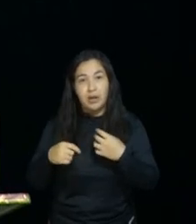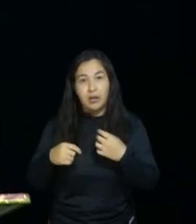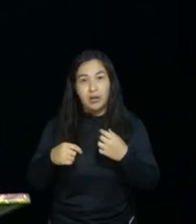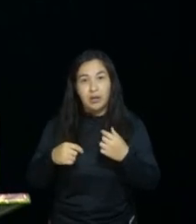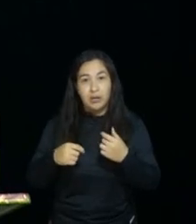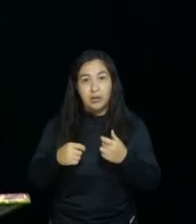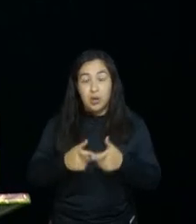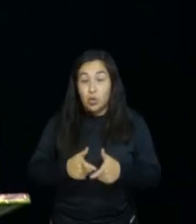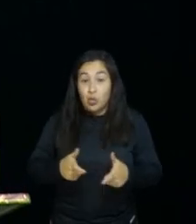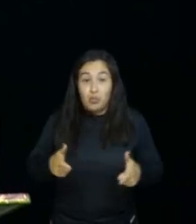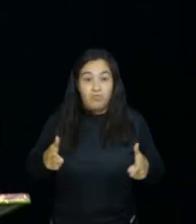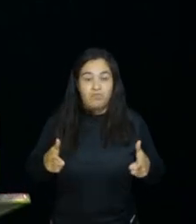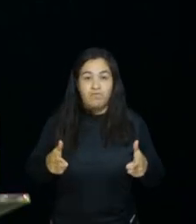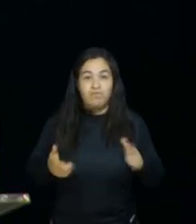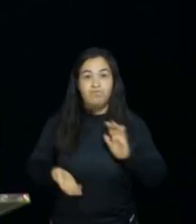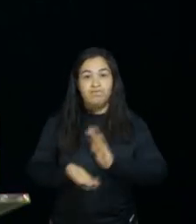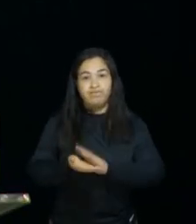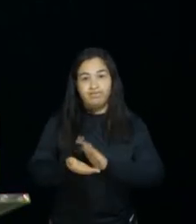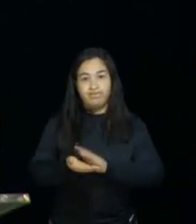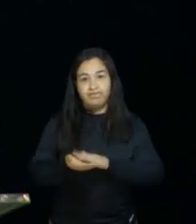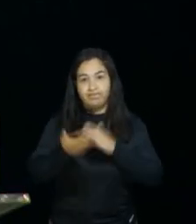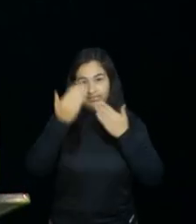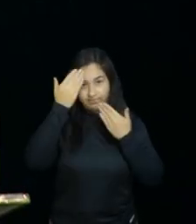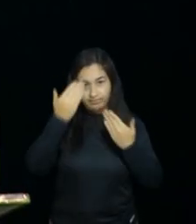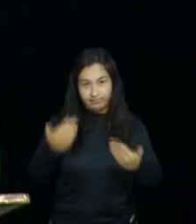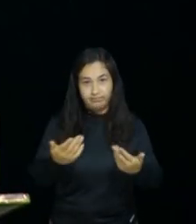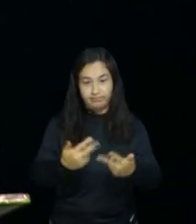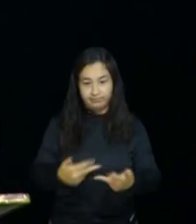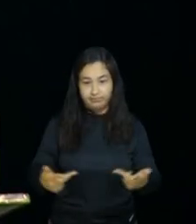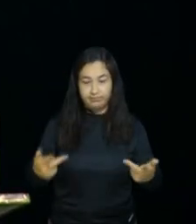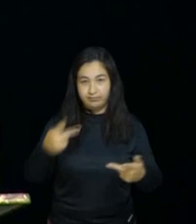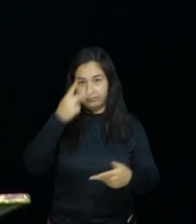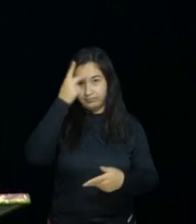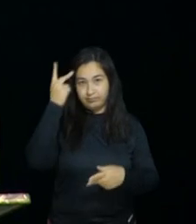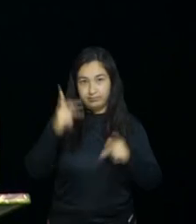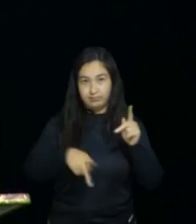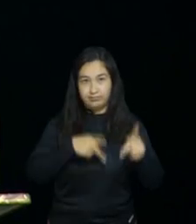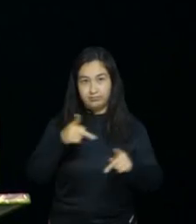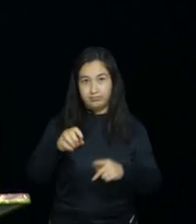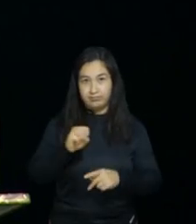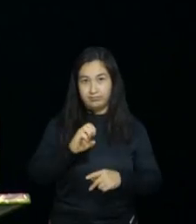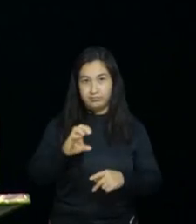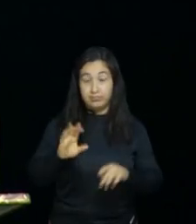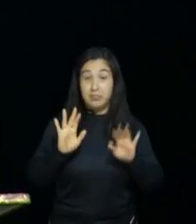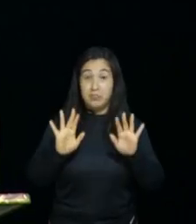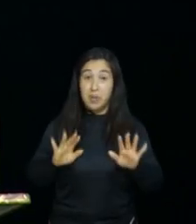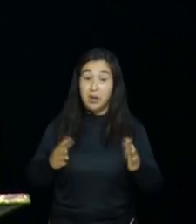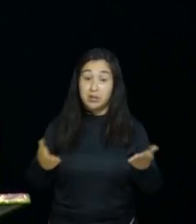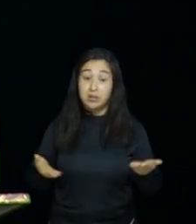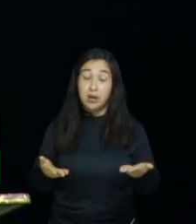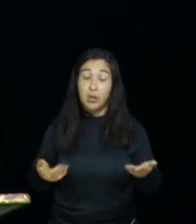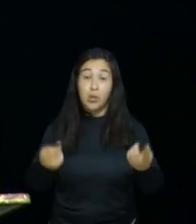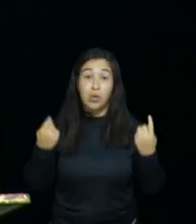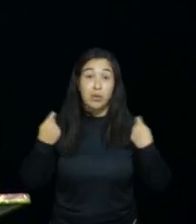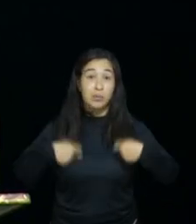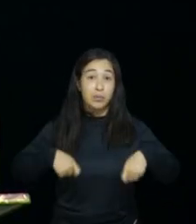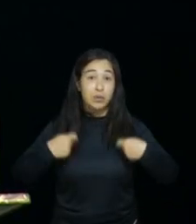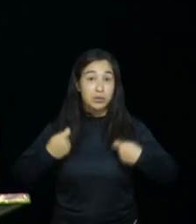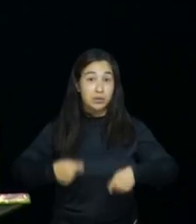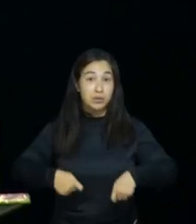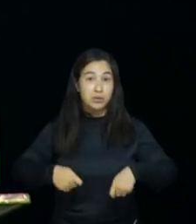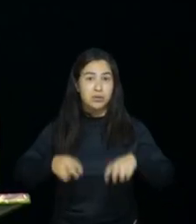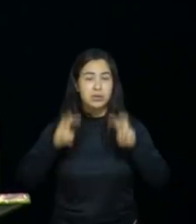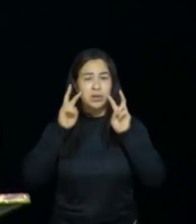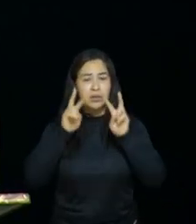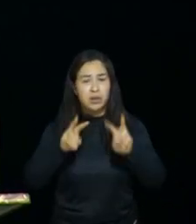aqui o nosso aplauso e a nossa gratidão ao povo catarinense. Agora, a gente precisa olhar para